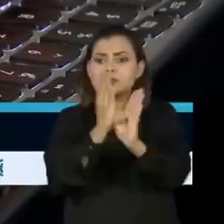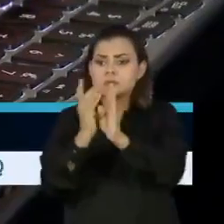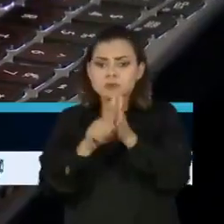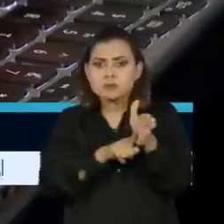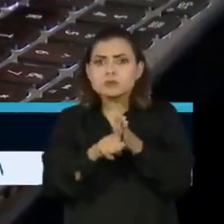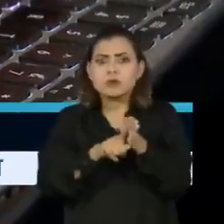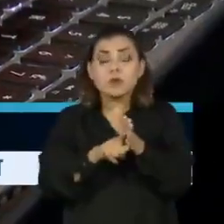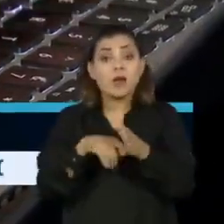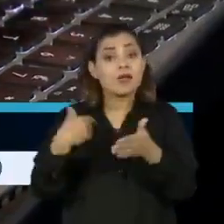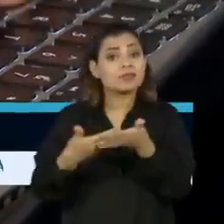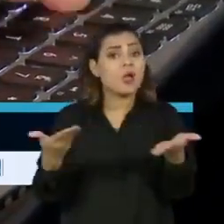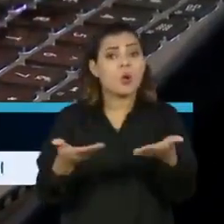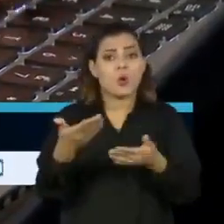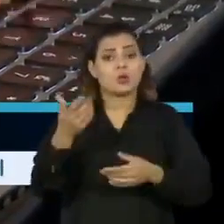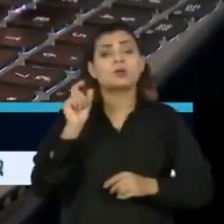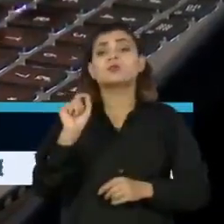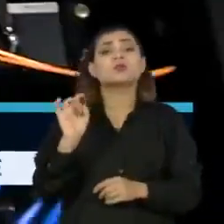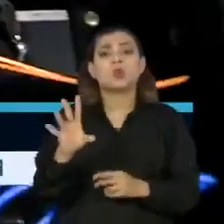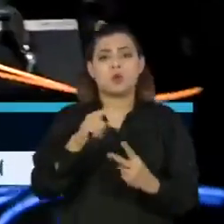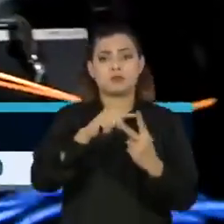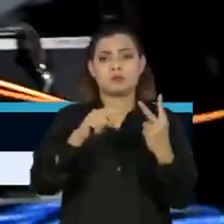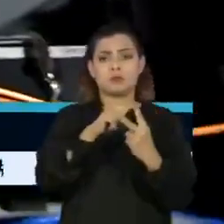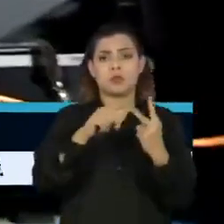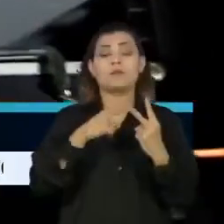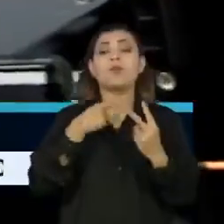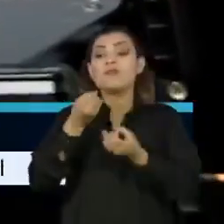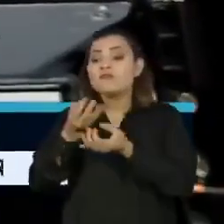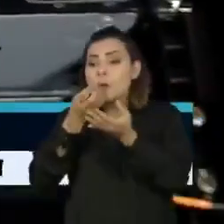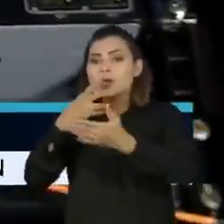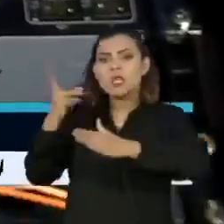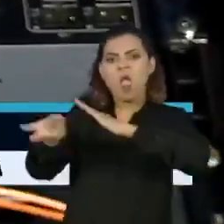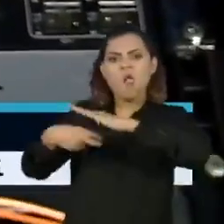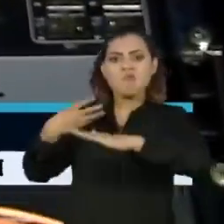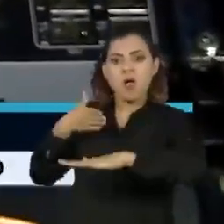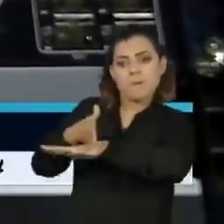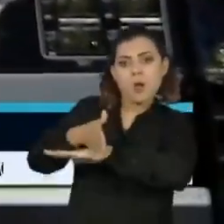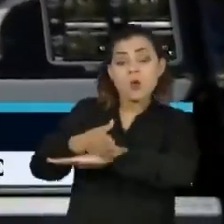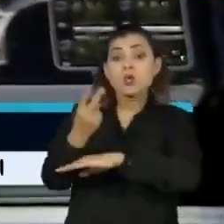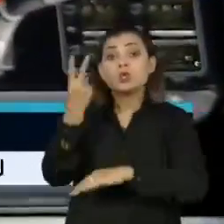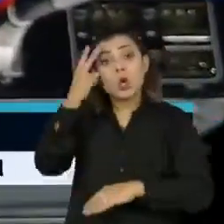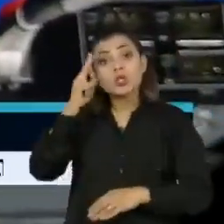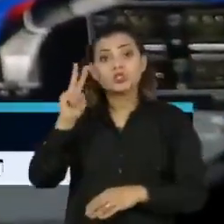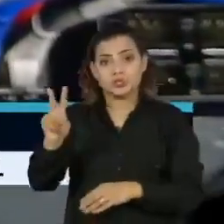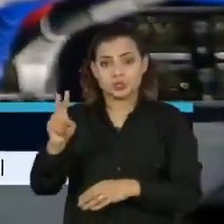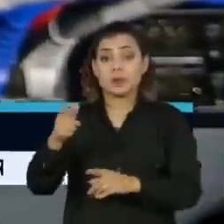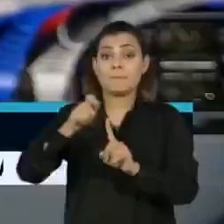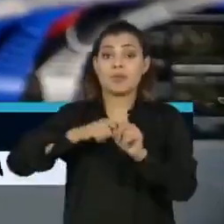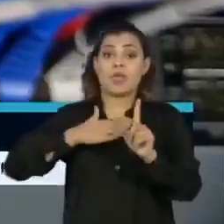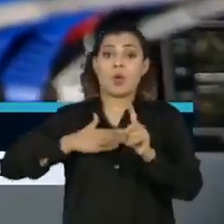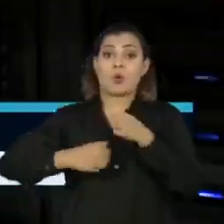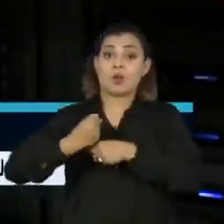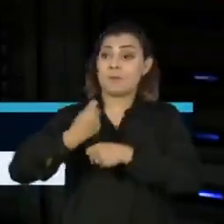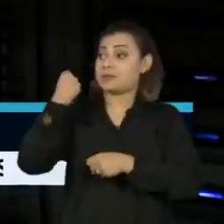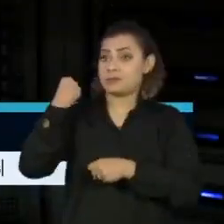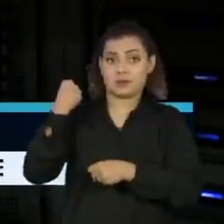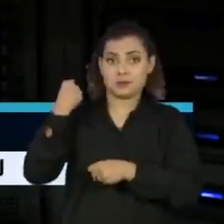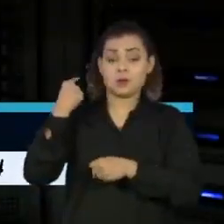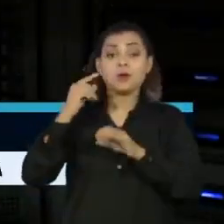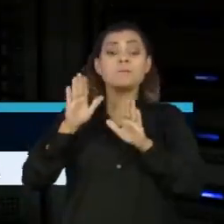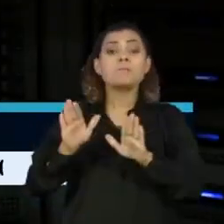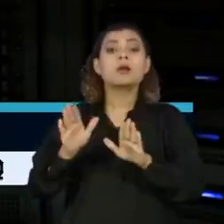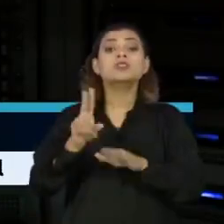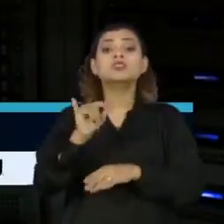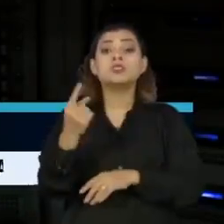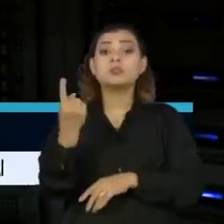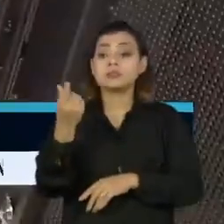Até agora, sabe-se que foram dois ataques a bancos de dados no intervalo de 2 dias em agosto do ano passado. Mas só no